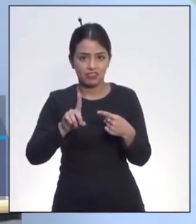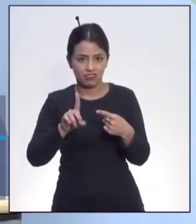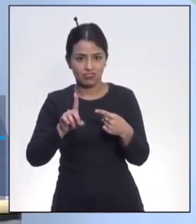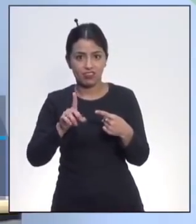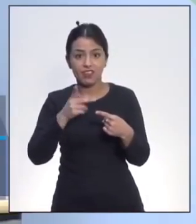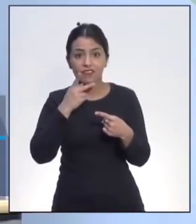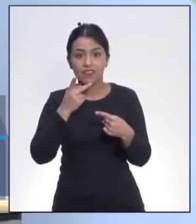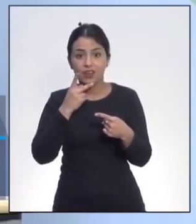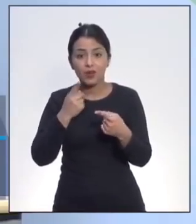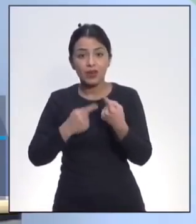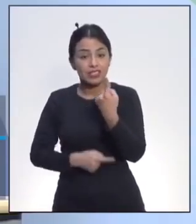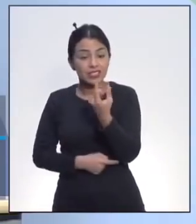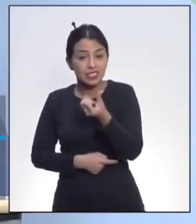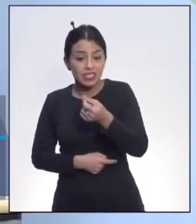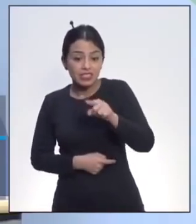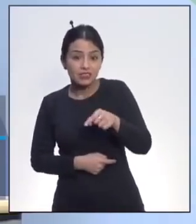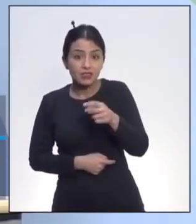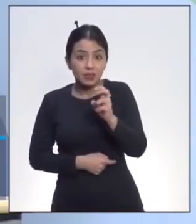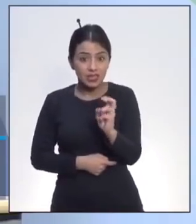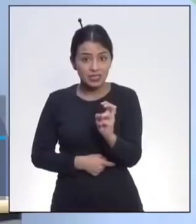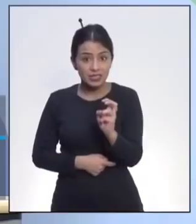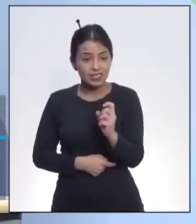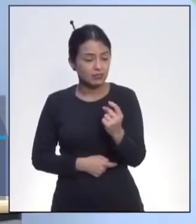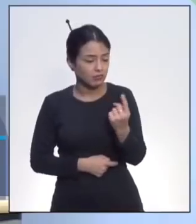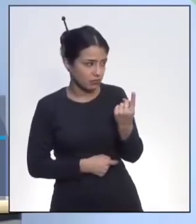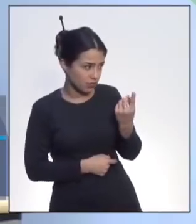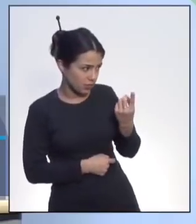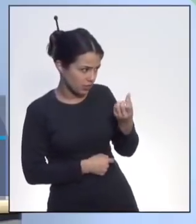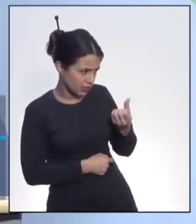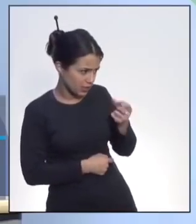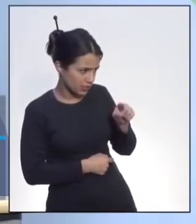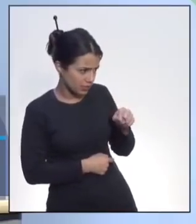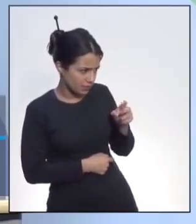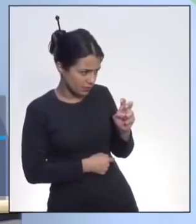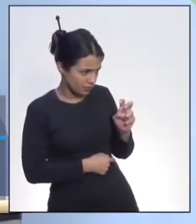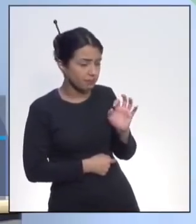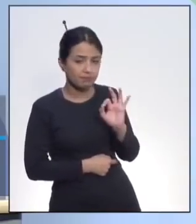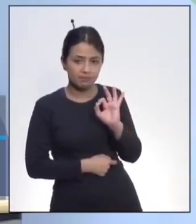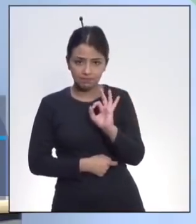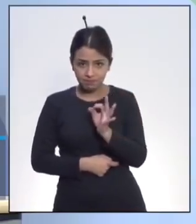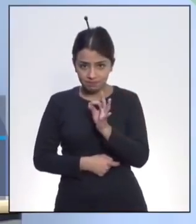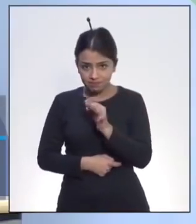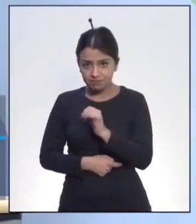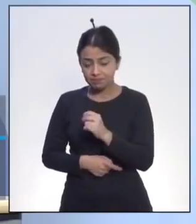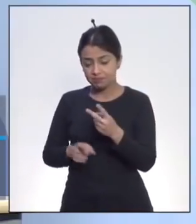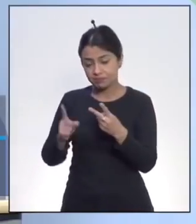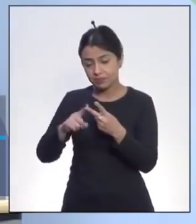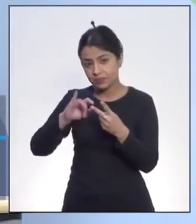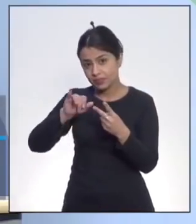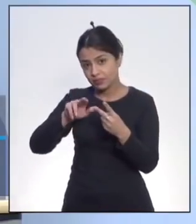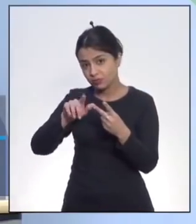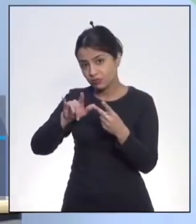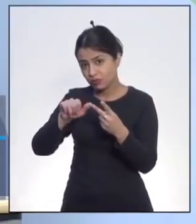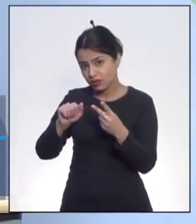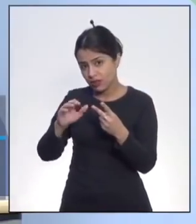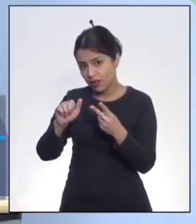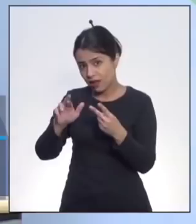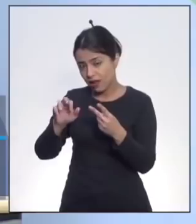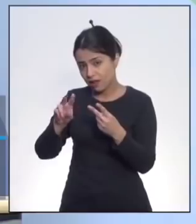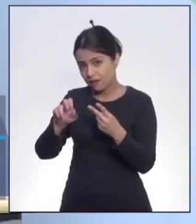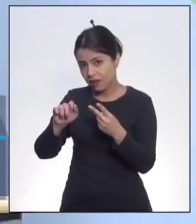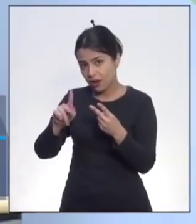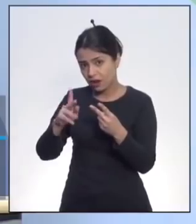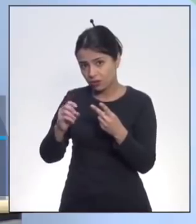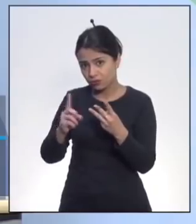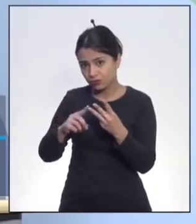são 16,5. 16,5. Pois é. Aí nós temos a Júlia de Carvalho, o